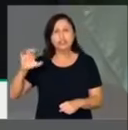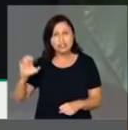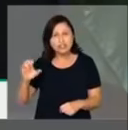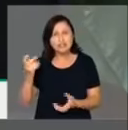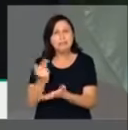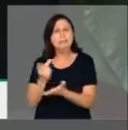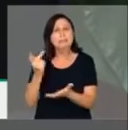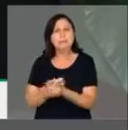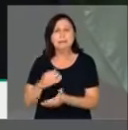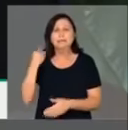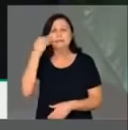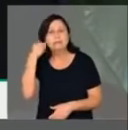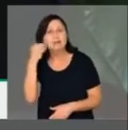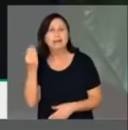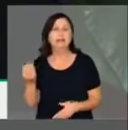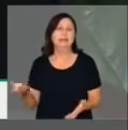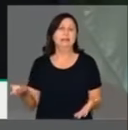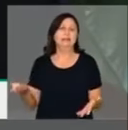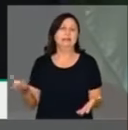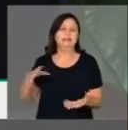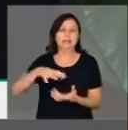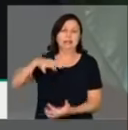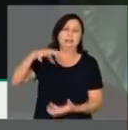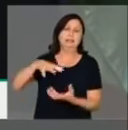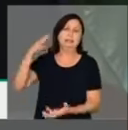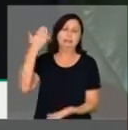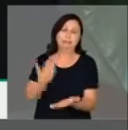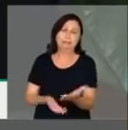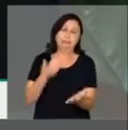tenho certeza, o povo brasileiro